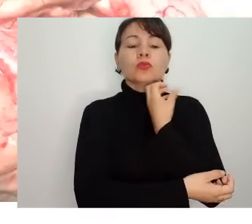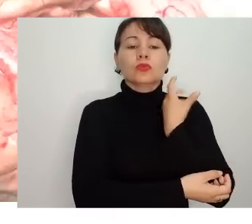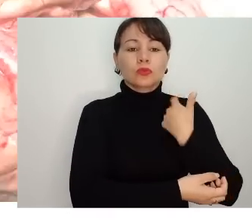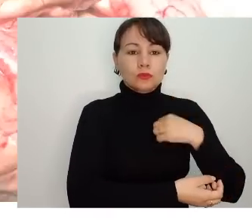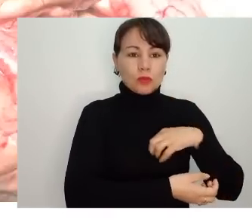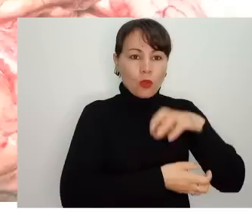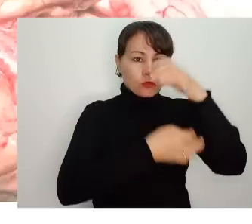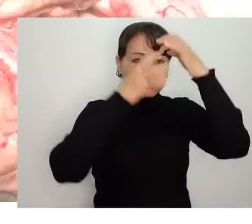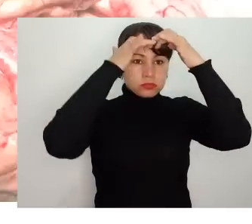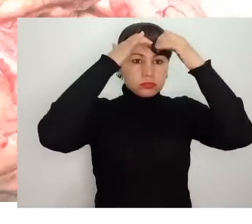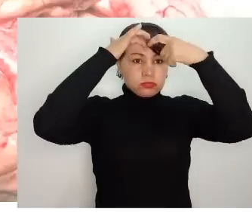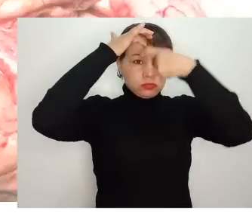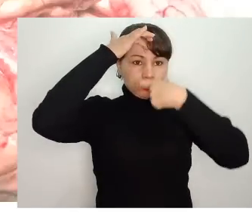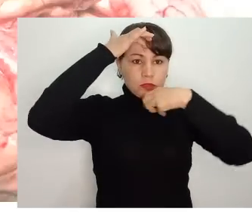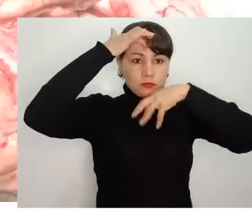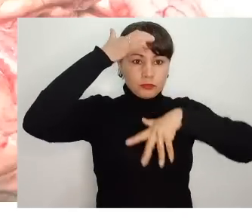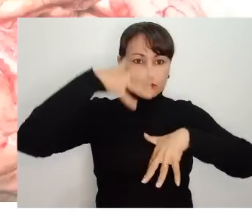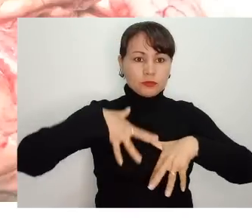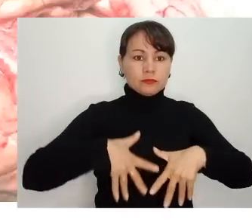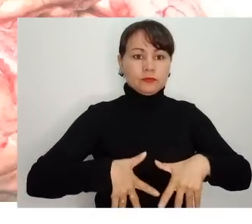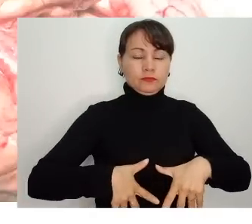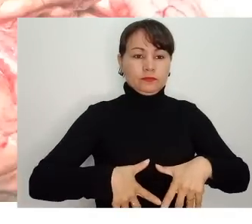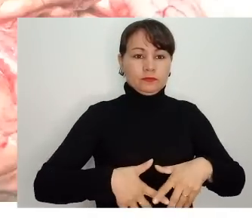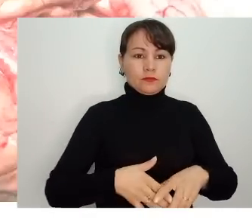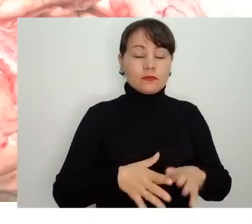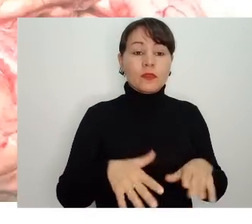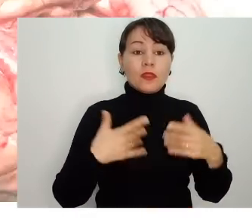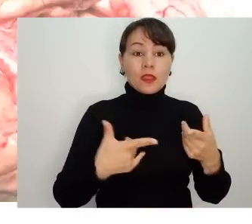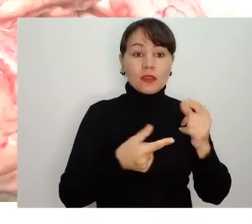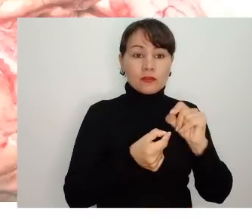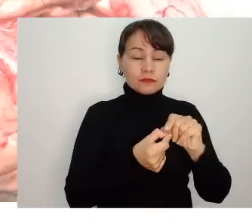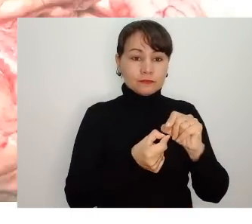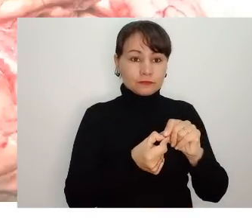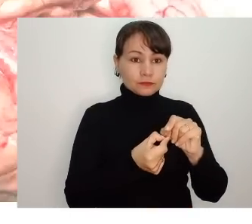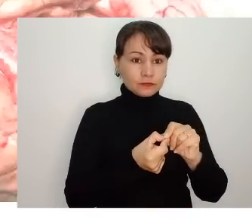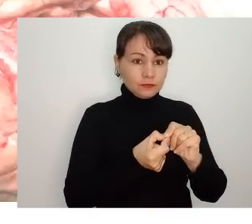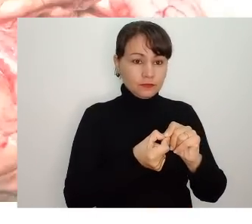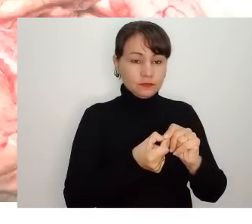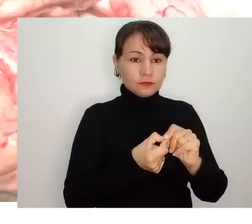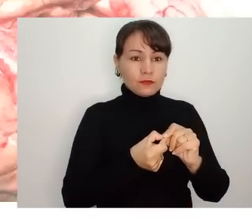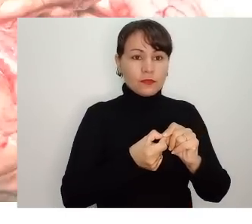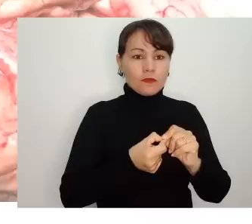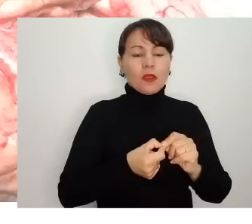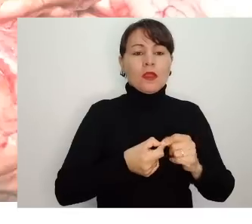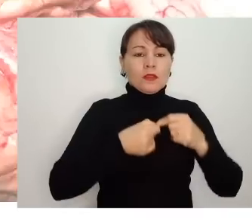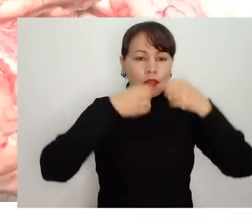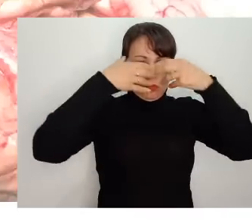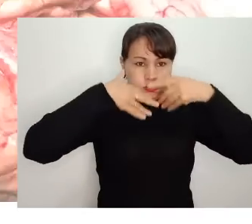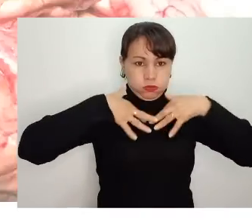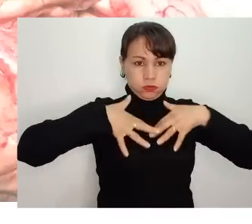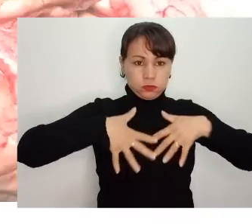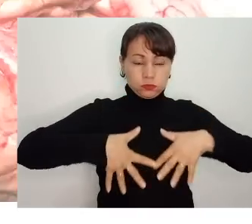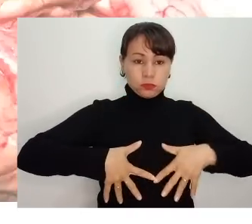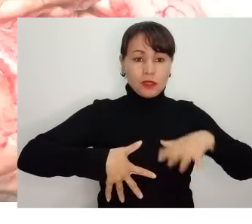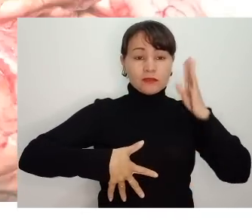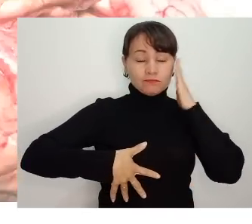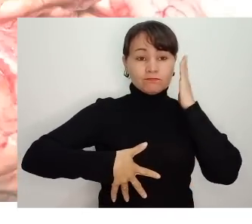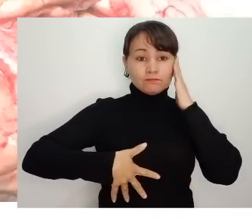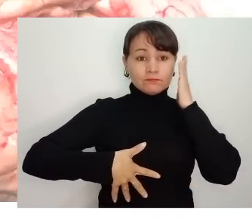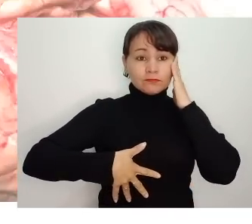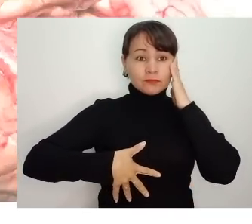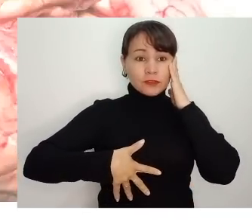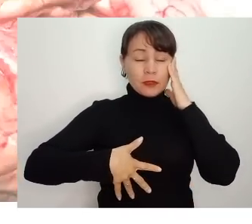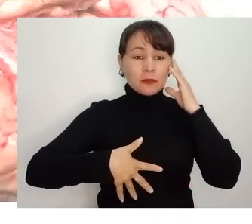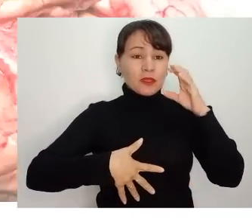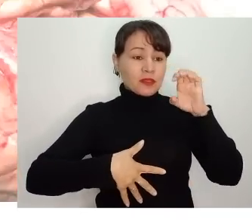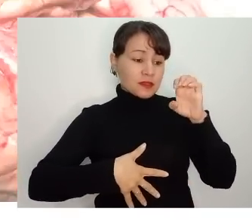sangue, diretamente para o sistema nervoso central. Quem faz esse transporte, a gente já sabe que